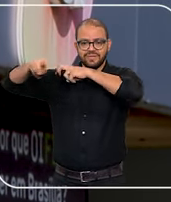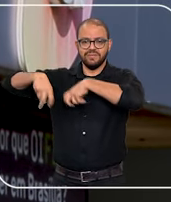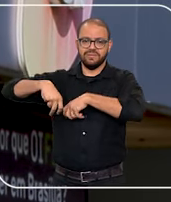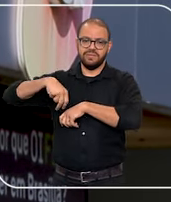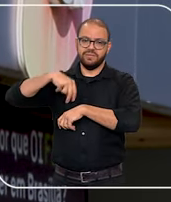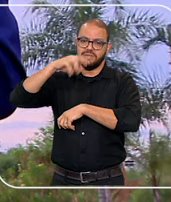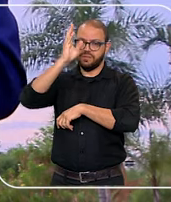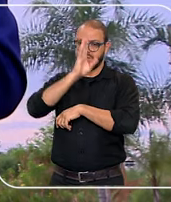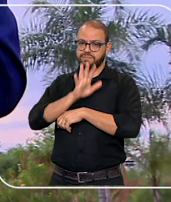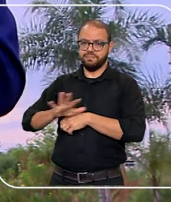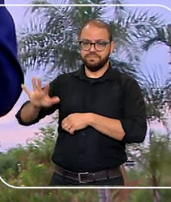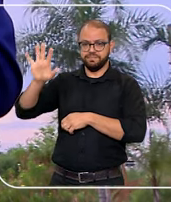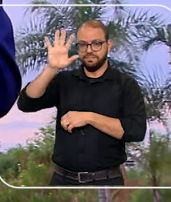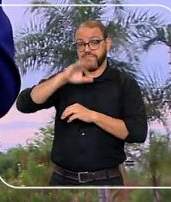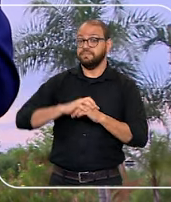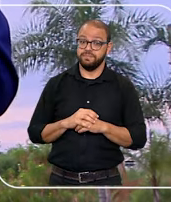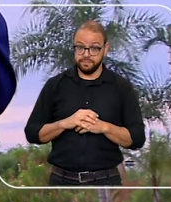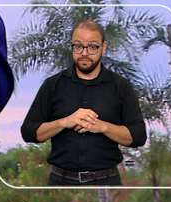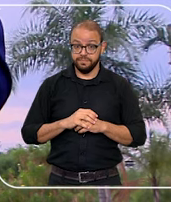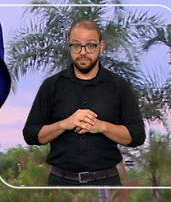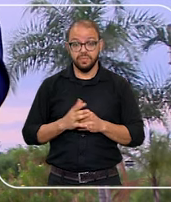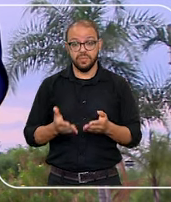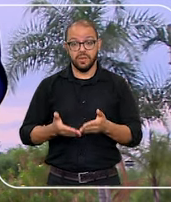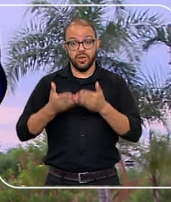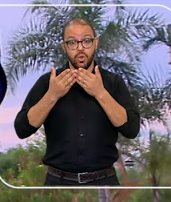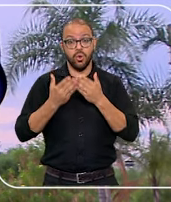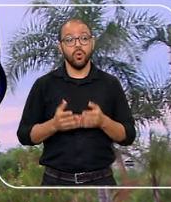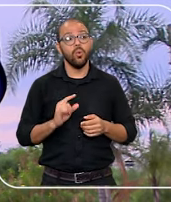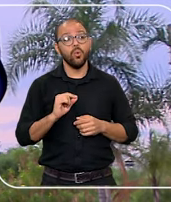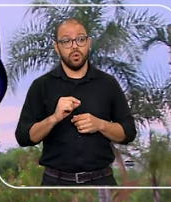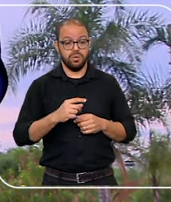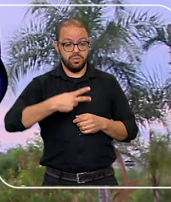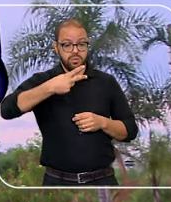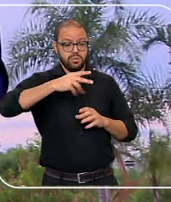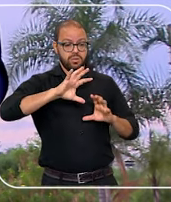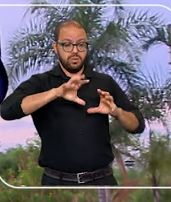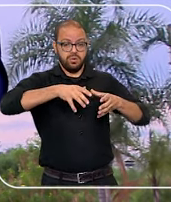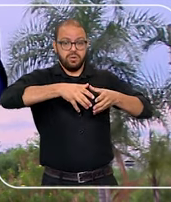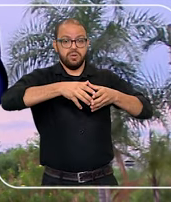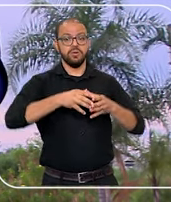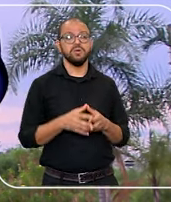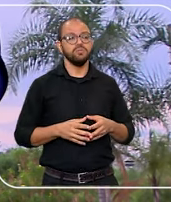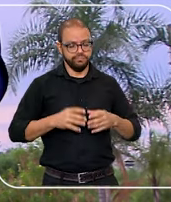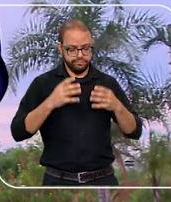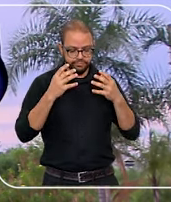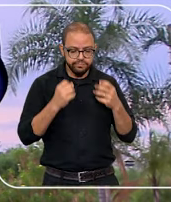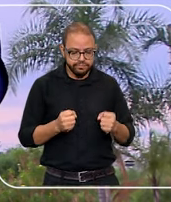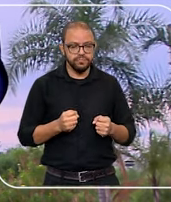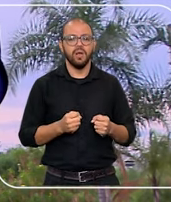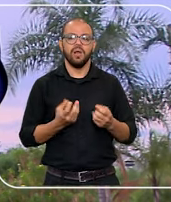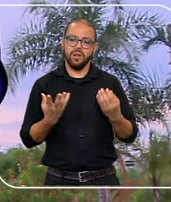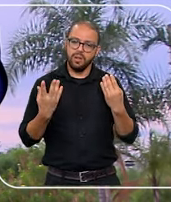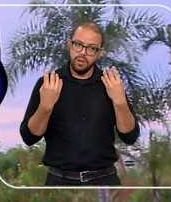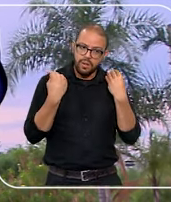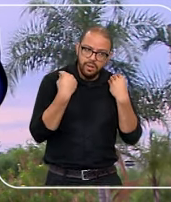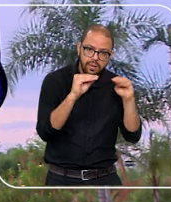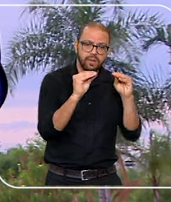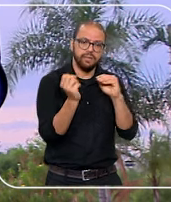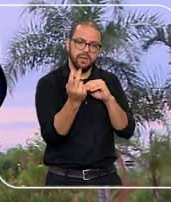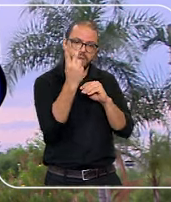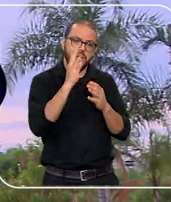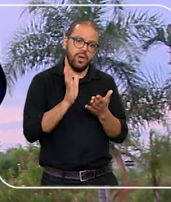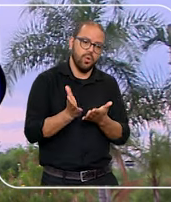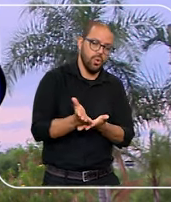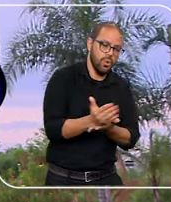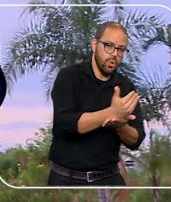Fazenda Nacional. No caso julgado, a Fazenda Nacional invocou o posicionamento da segunda turma, que admitiu a inclusão de